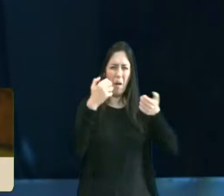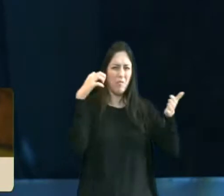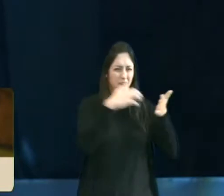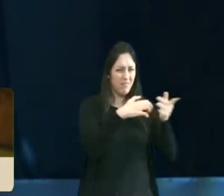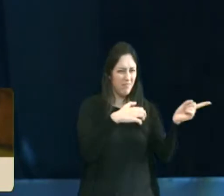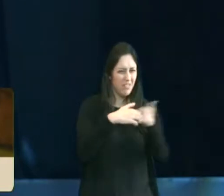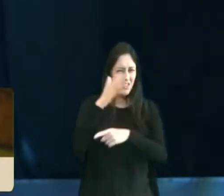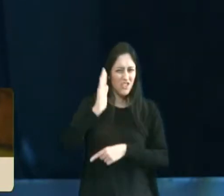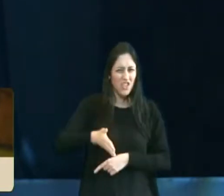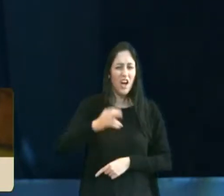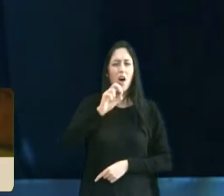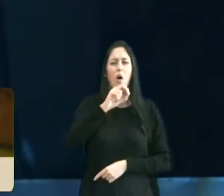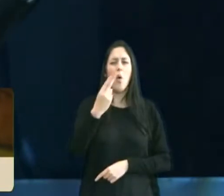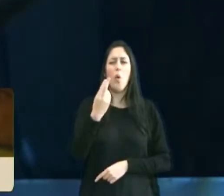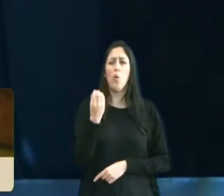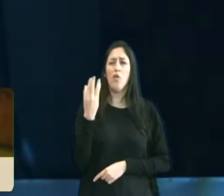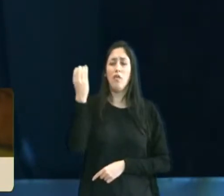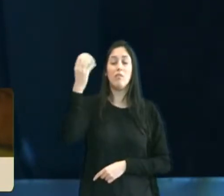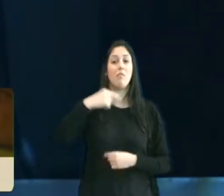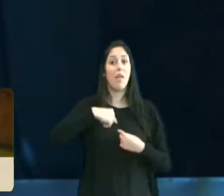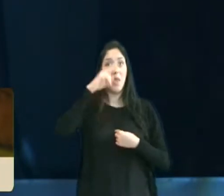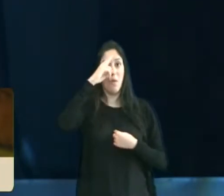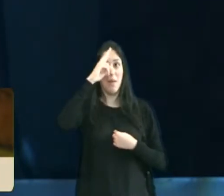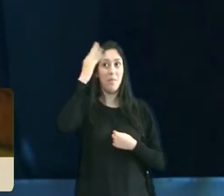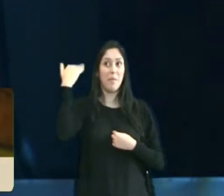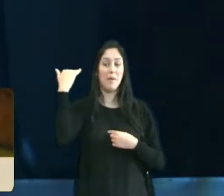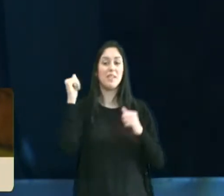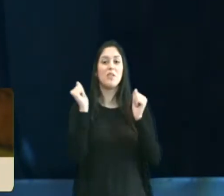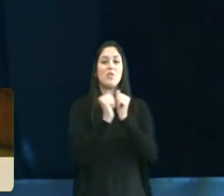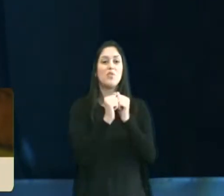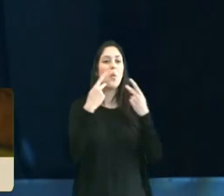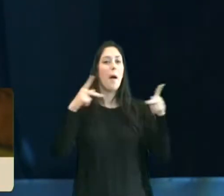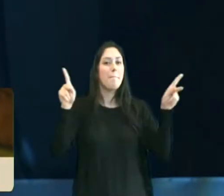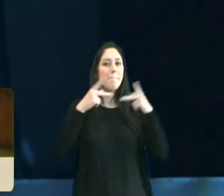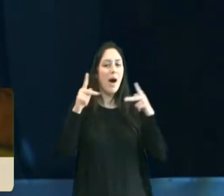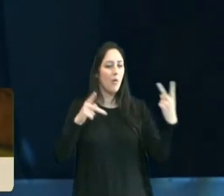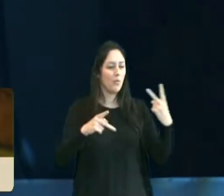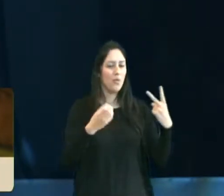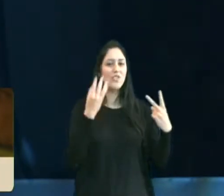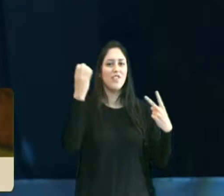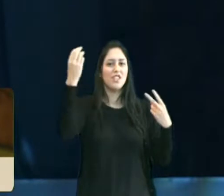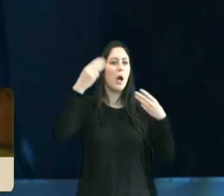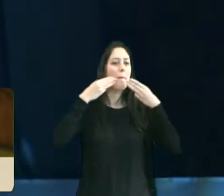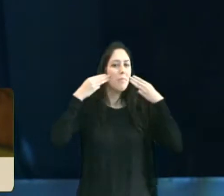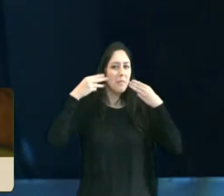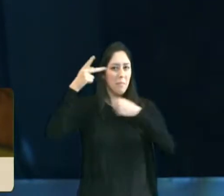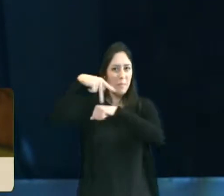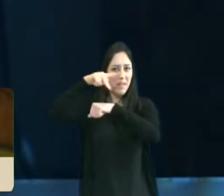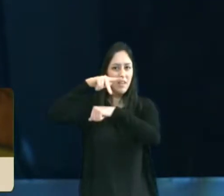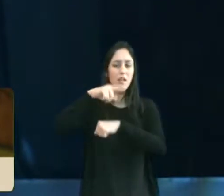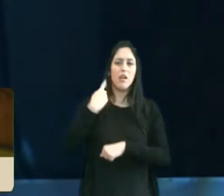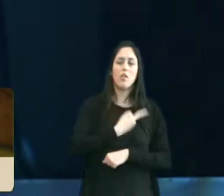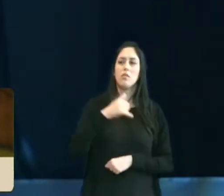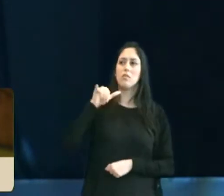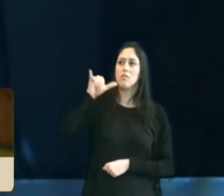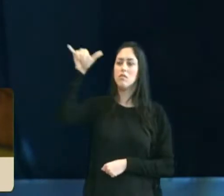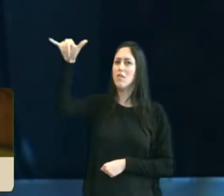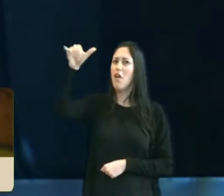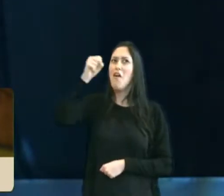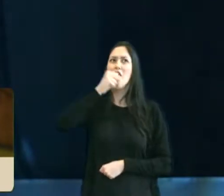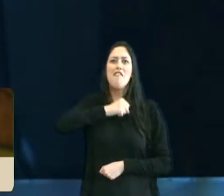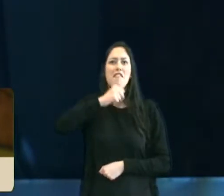uma viagem terrível. Eu lembro de uma viagem, eu fiz com o Paulinho para Moçambique, nós pegamos um avião velho, e eu lembro que